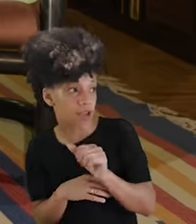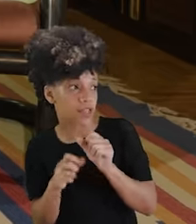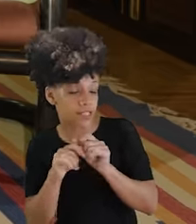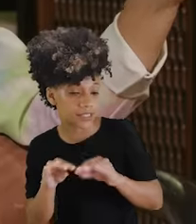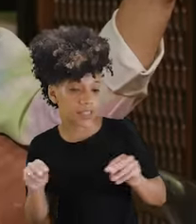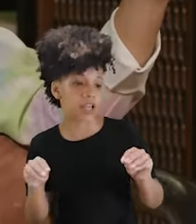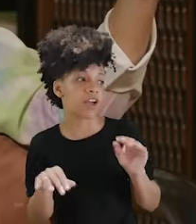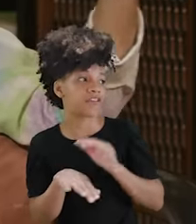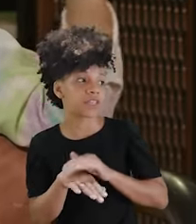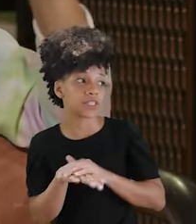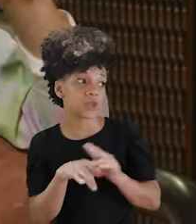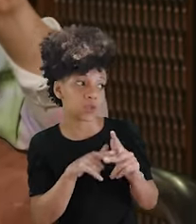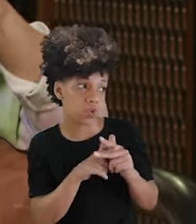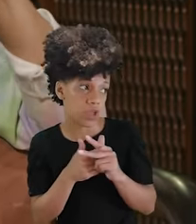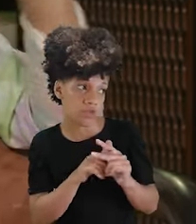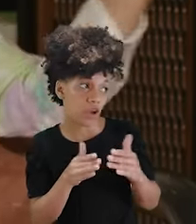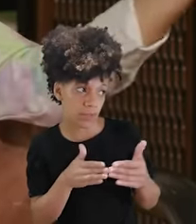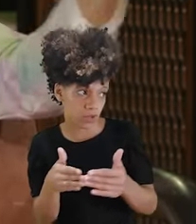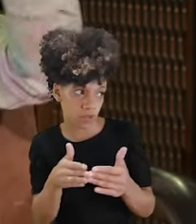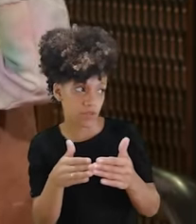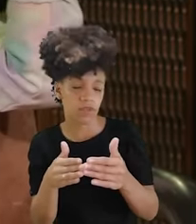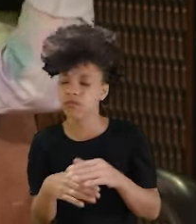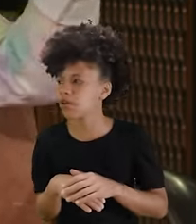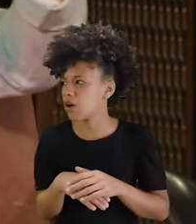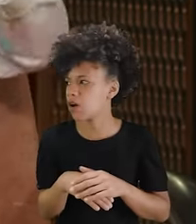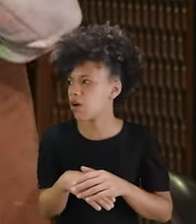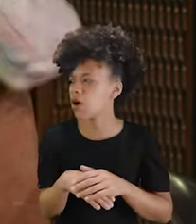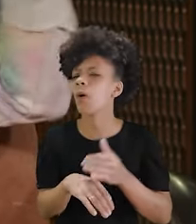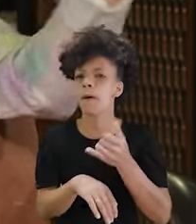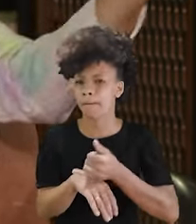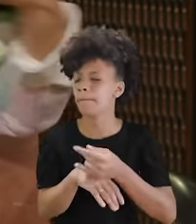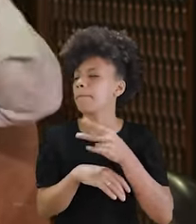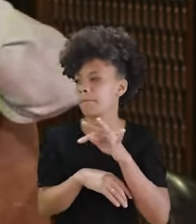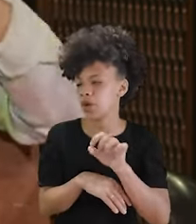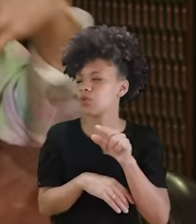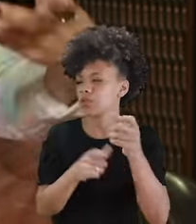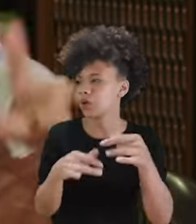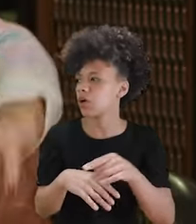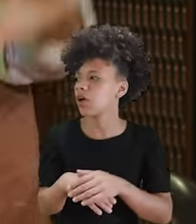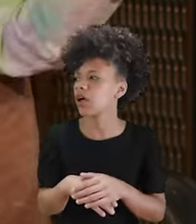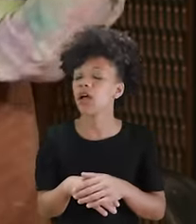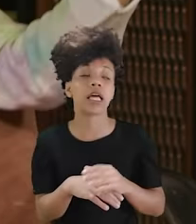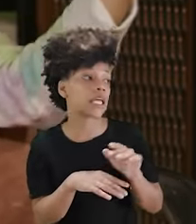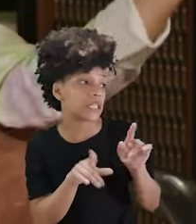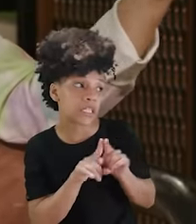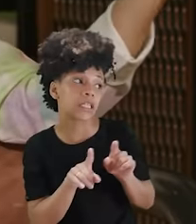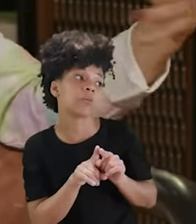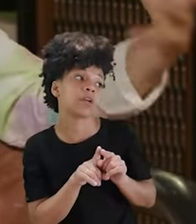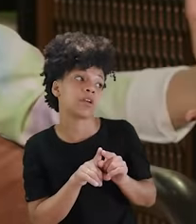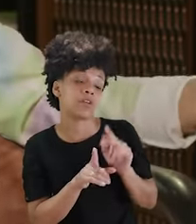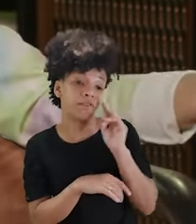isso aí e E aí sim aí você vê aquela é uma bagunça interna do navio onde